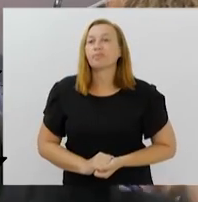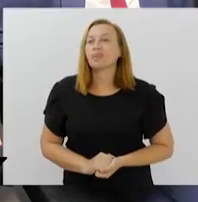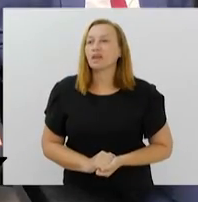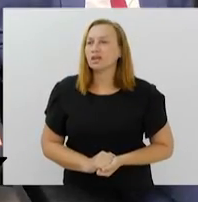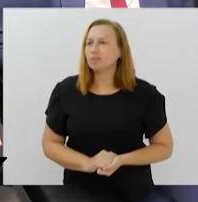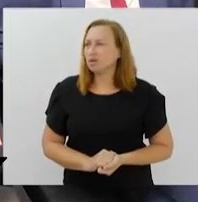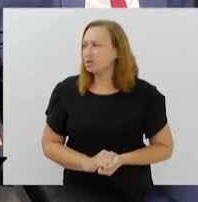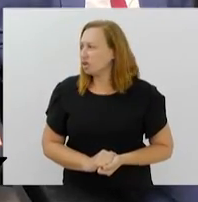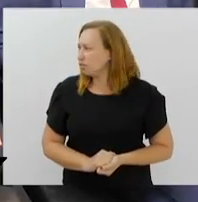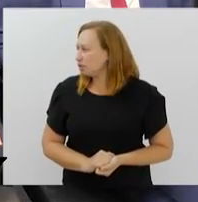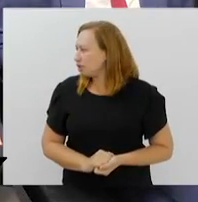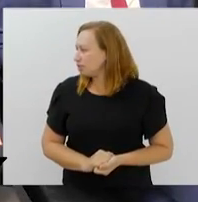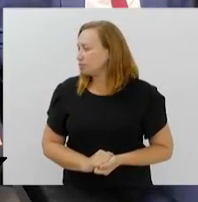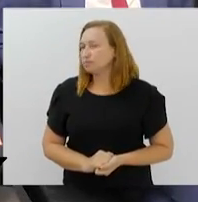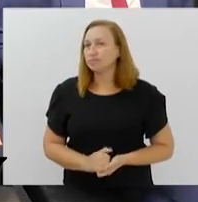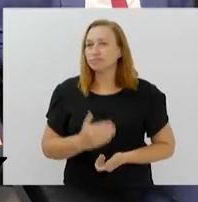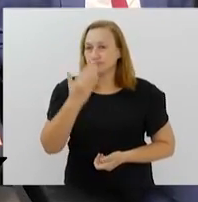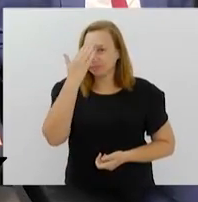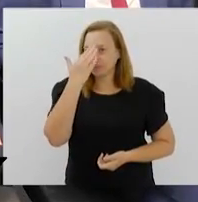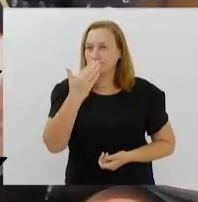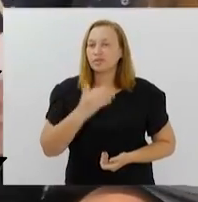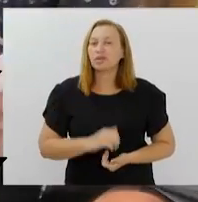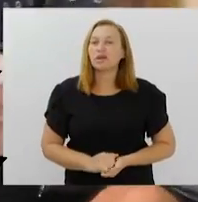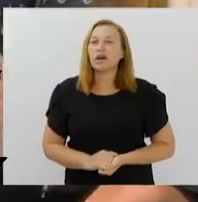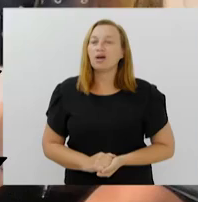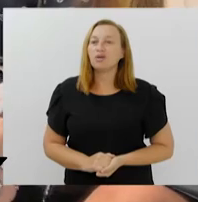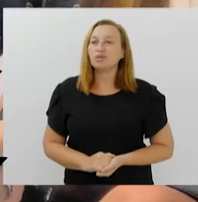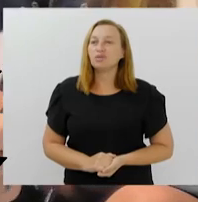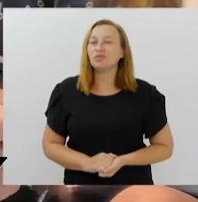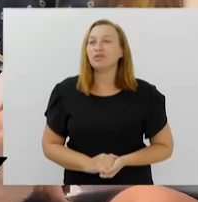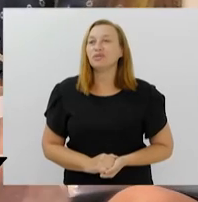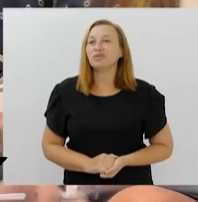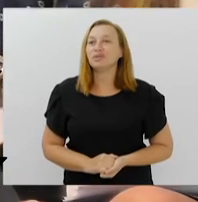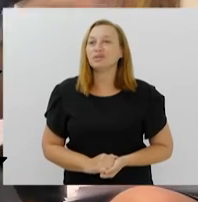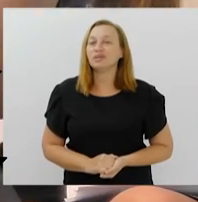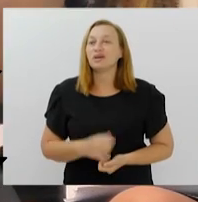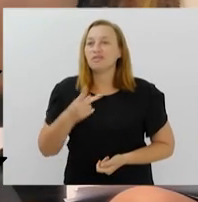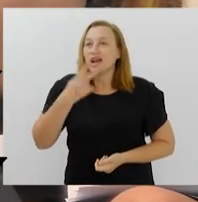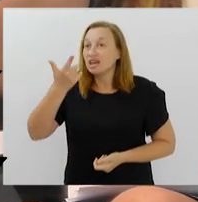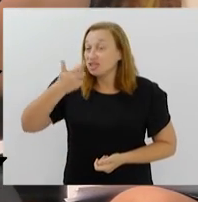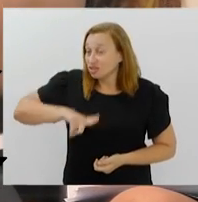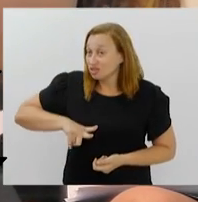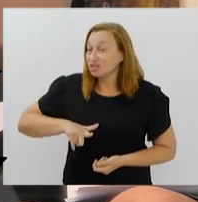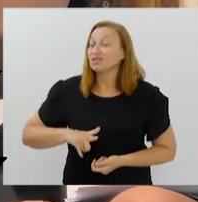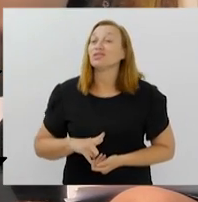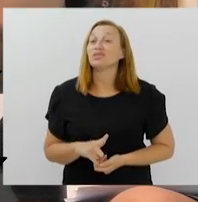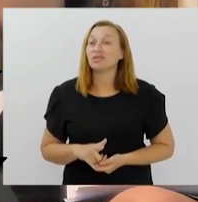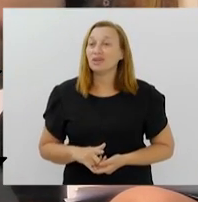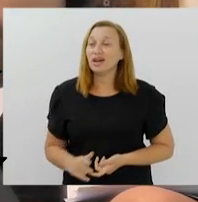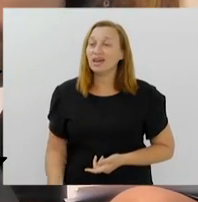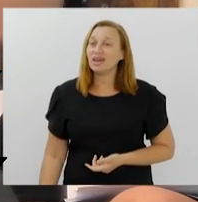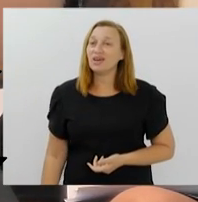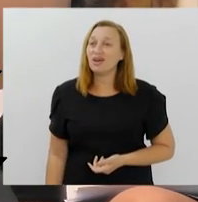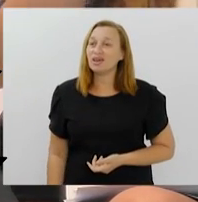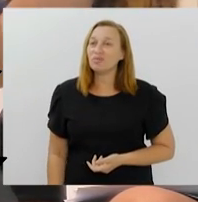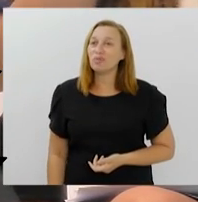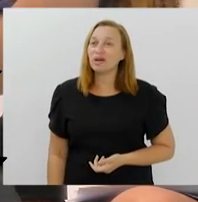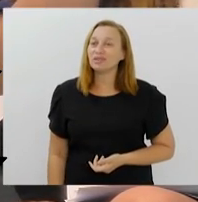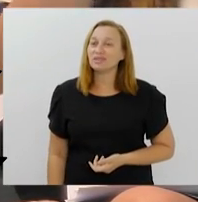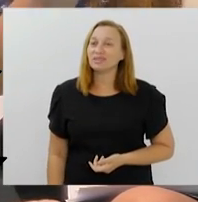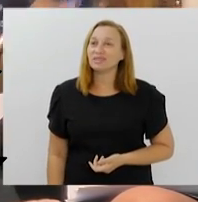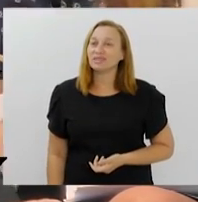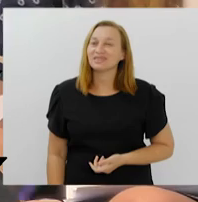todos Obrigado Senor Lucas quero dizer ressaltar mais uma vez a tua participação mesmo de forma remota